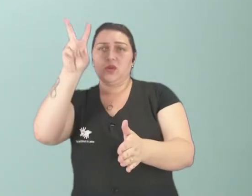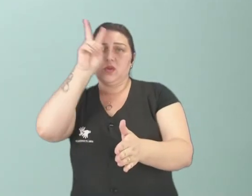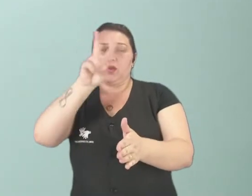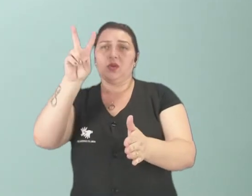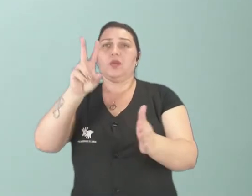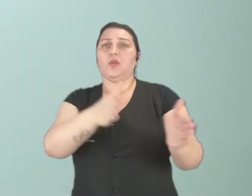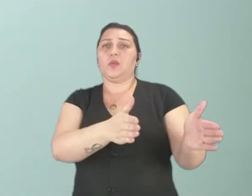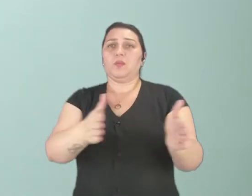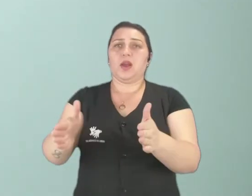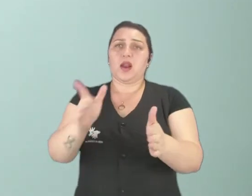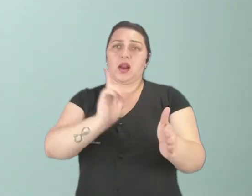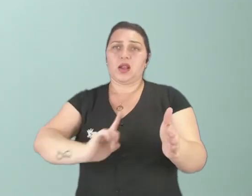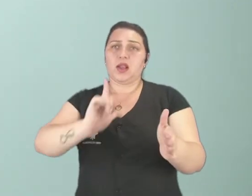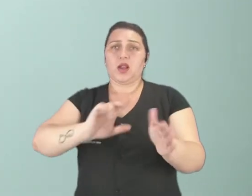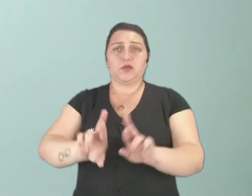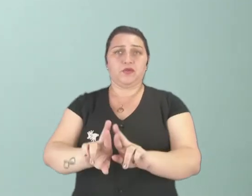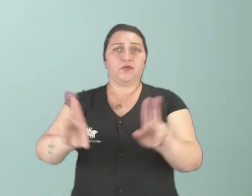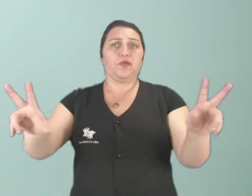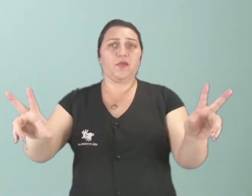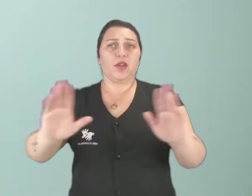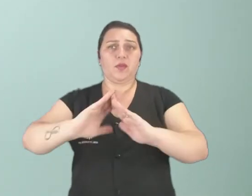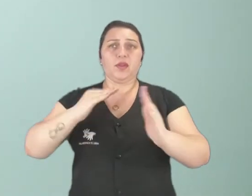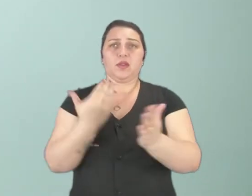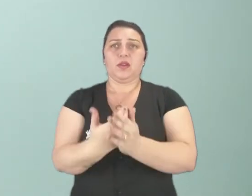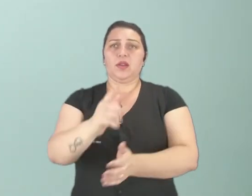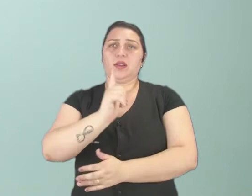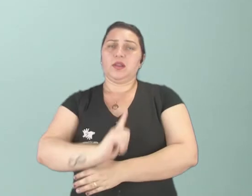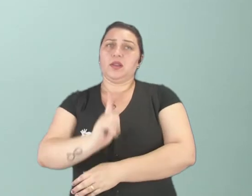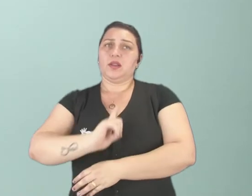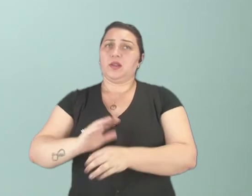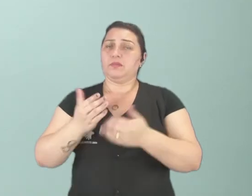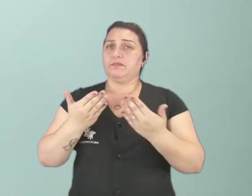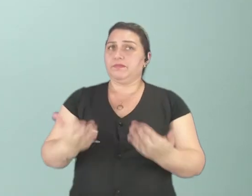dentro de um período literário, dentro de uma escola literária.